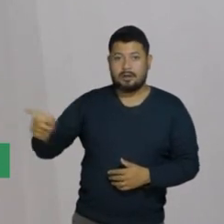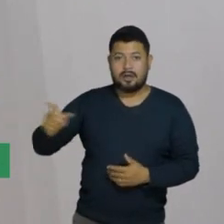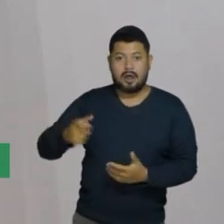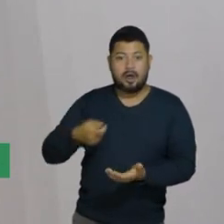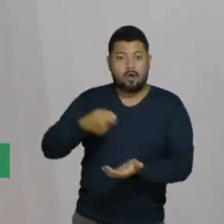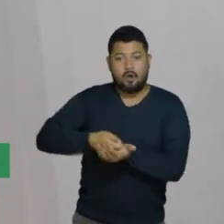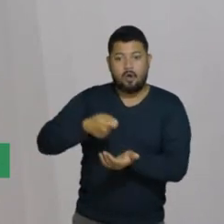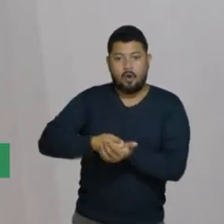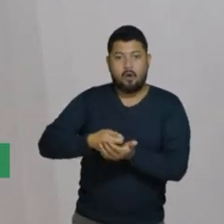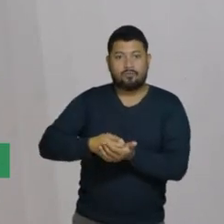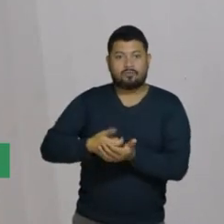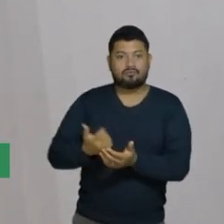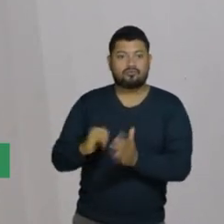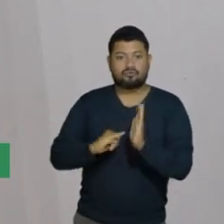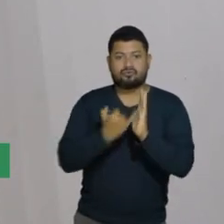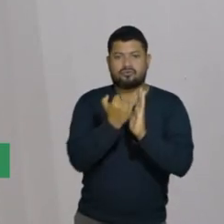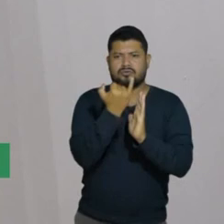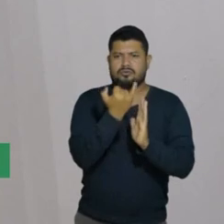para aquilo que falta.